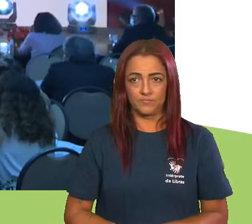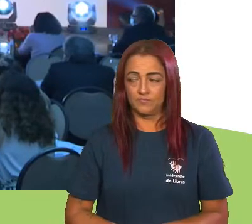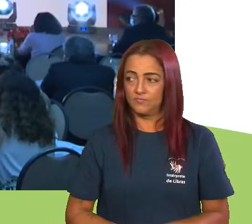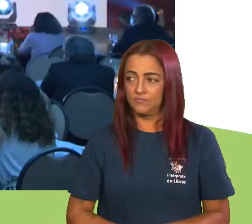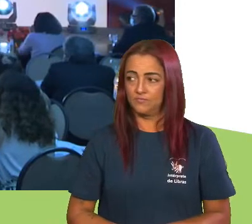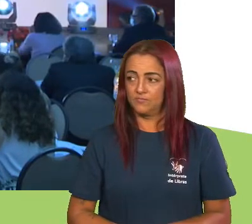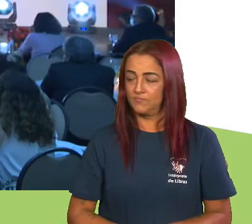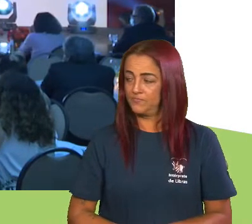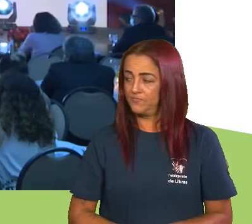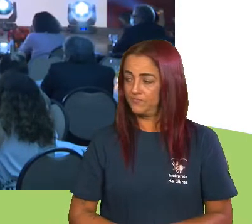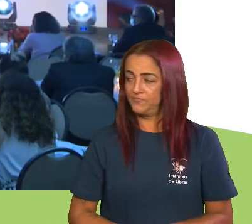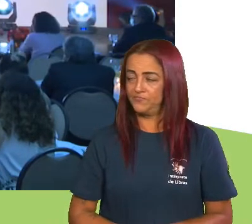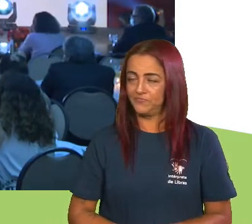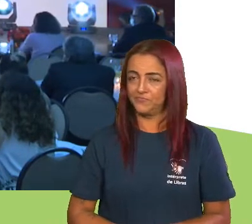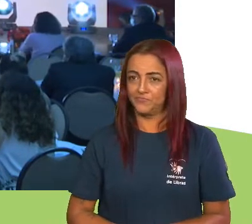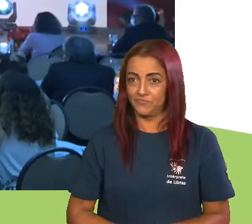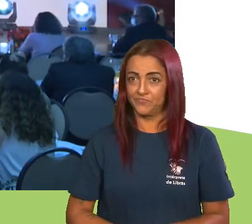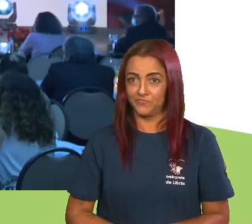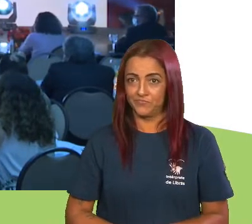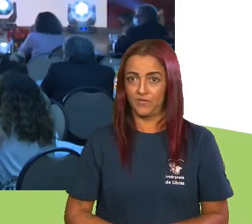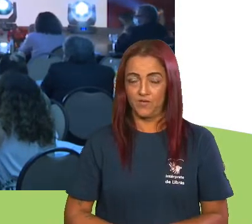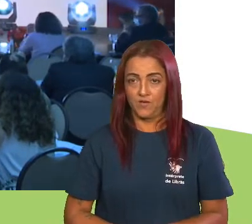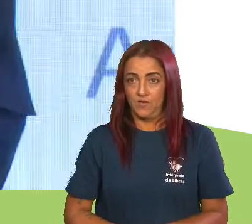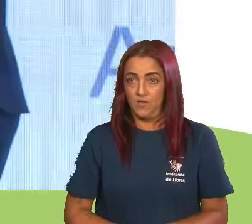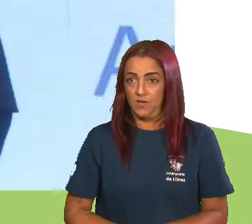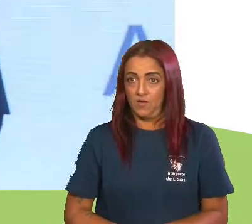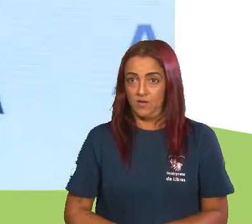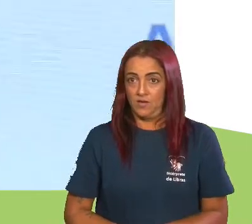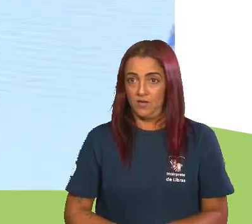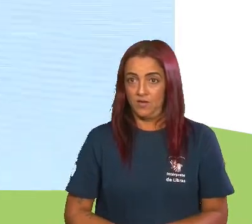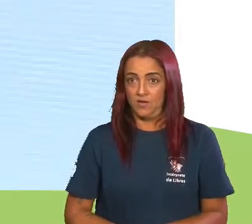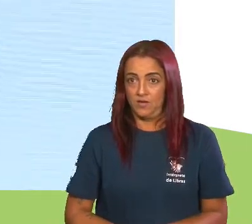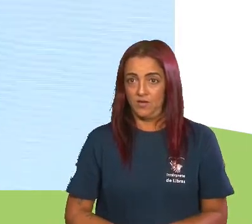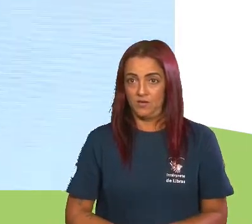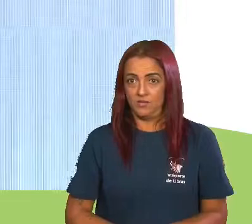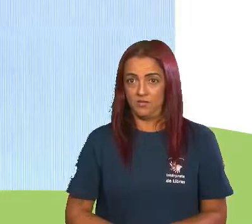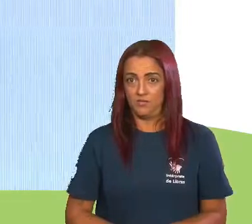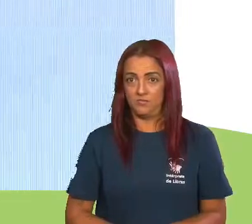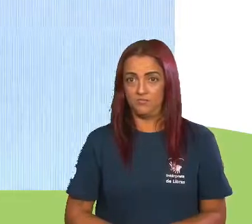Ah, vem, por favor. Ai, ai. Estou lhe aguardando, Débora, sua máscara.